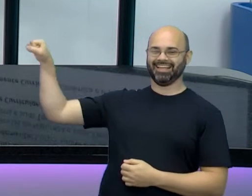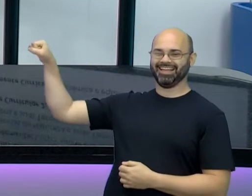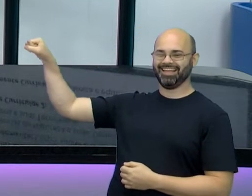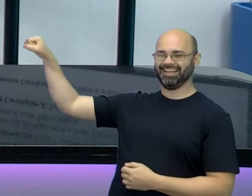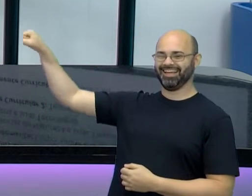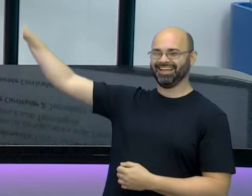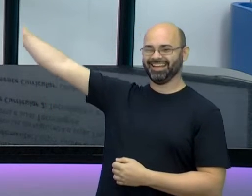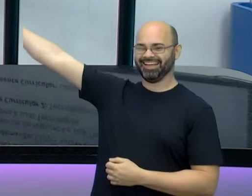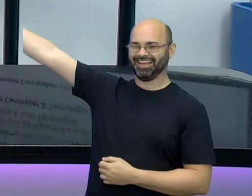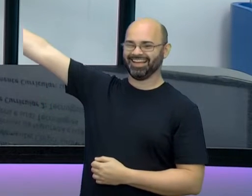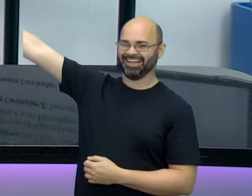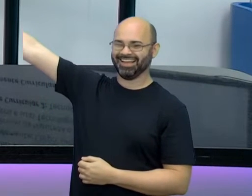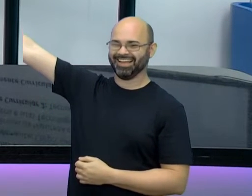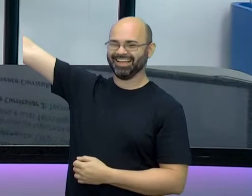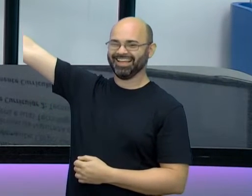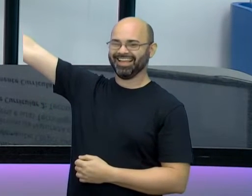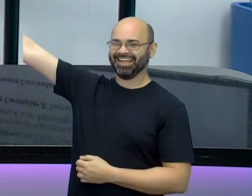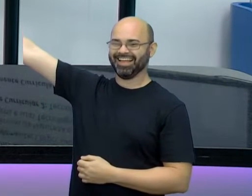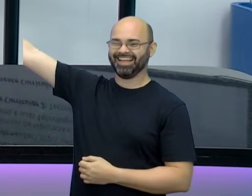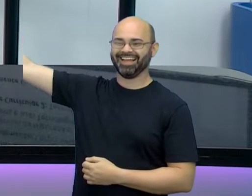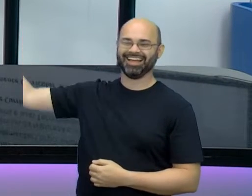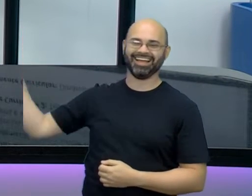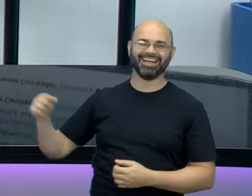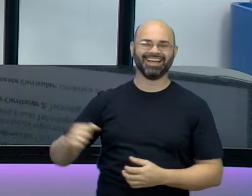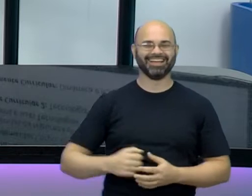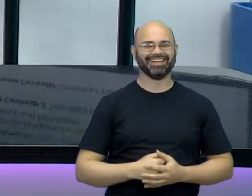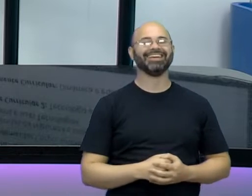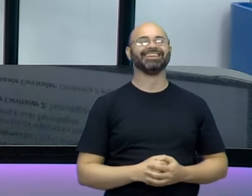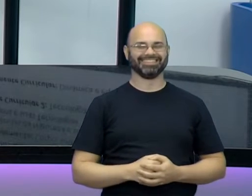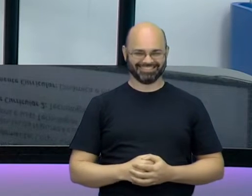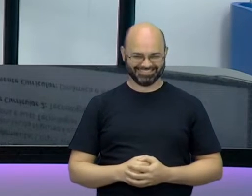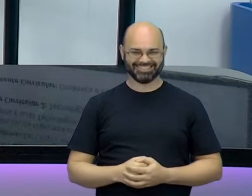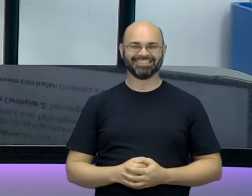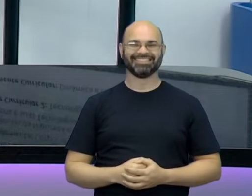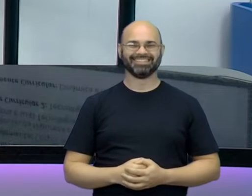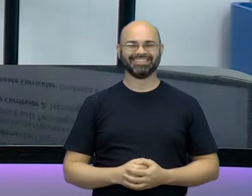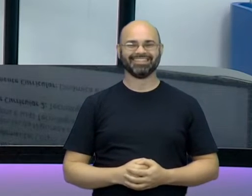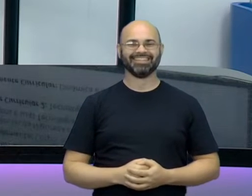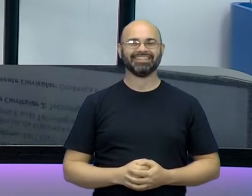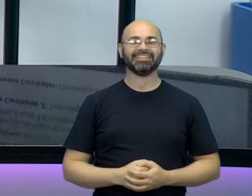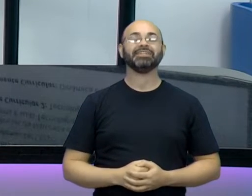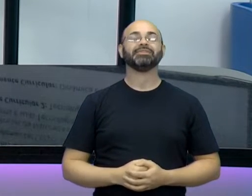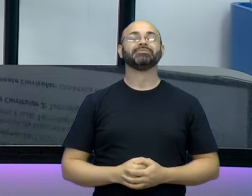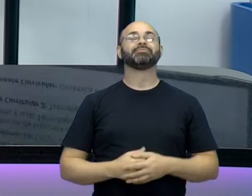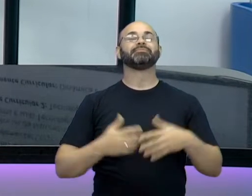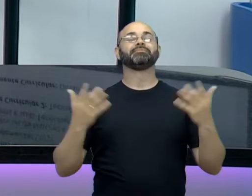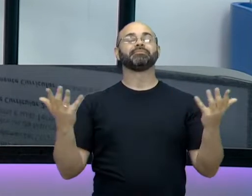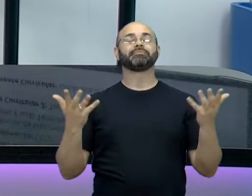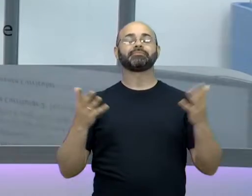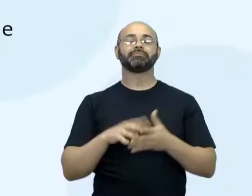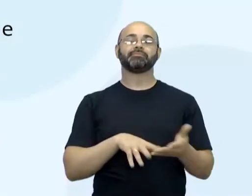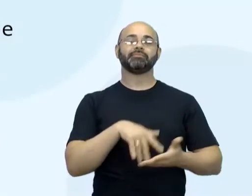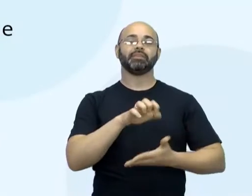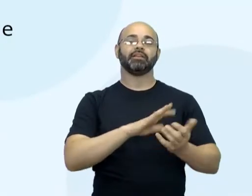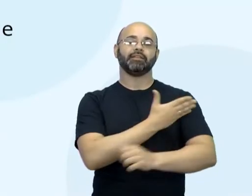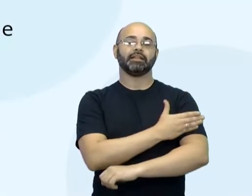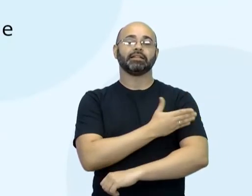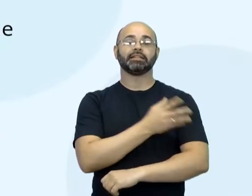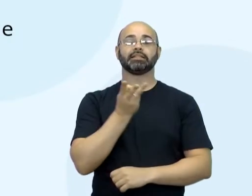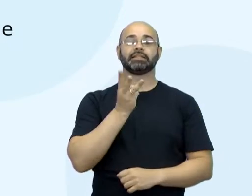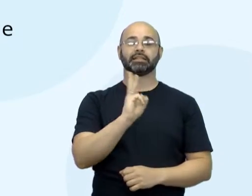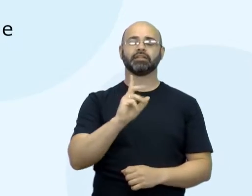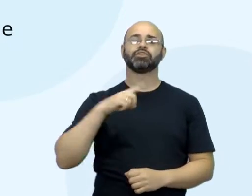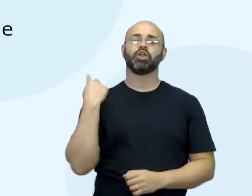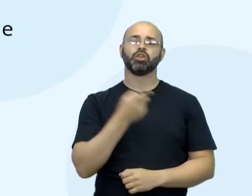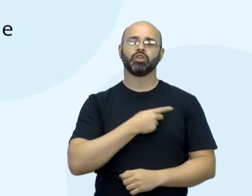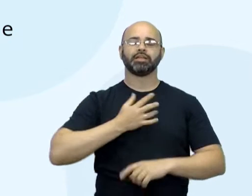ó, toca aí, isso, pronto, tocou. Bom, atividade 3, nós máquinas hoje é assim, porque a gente